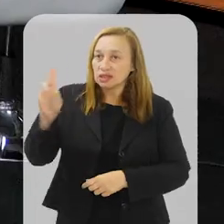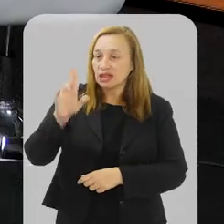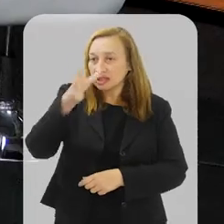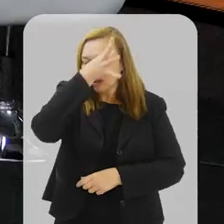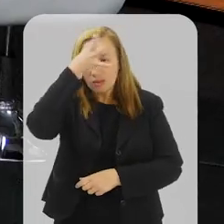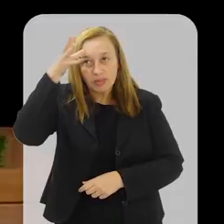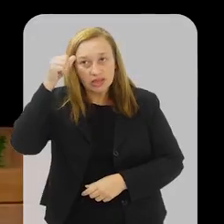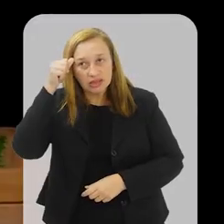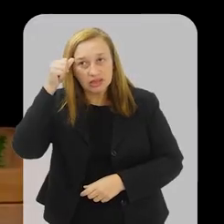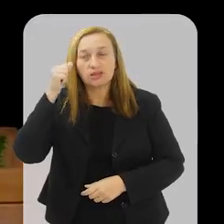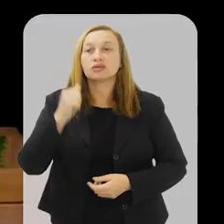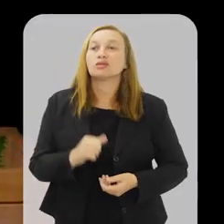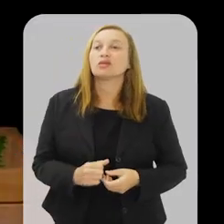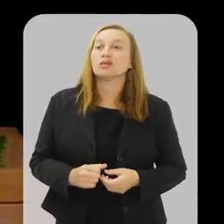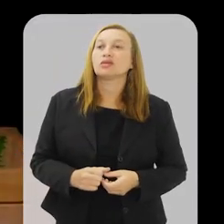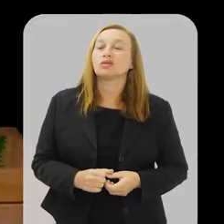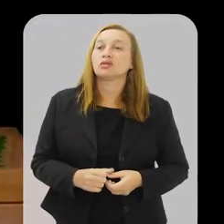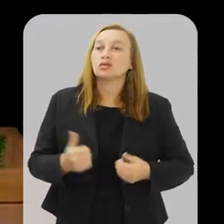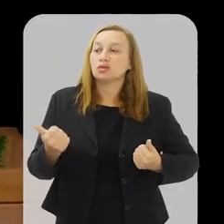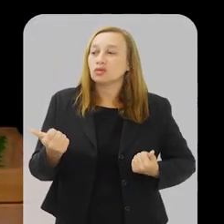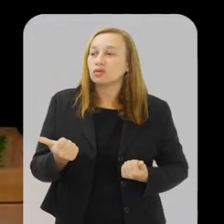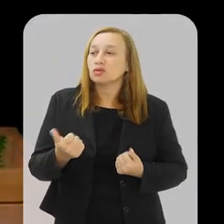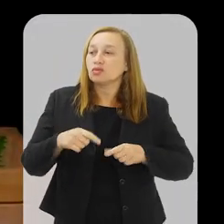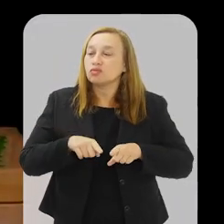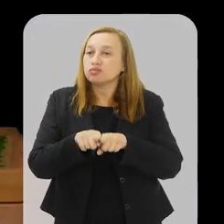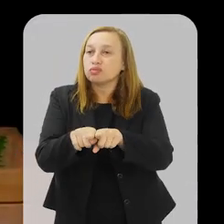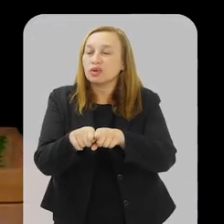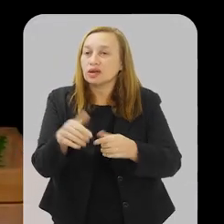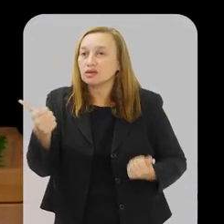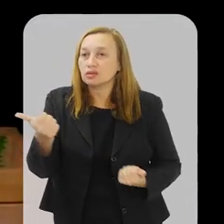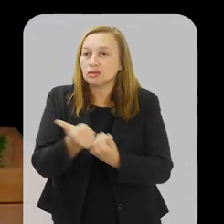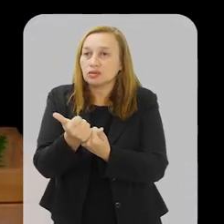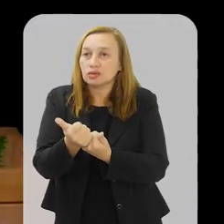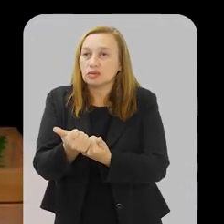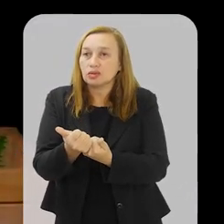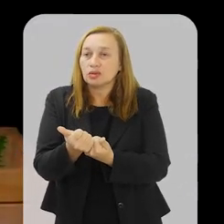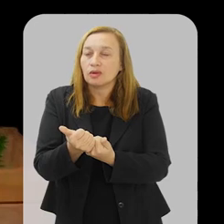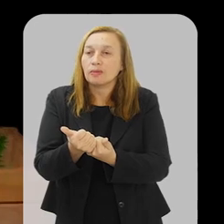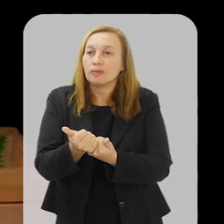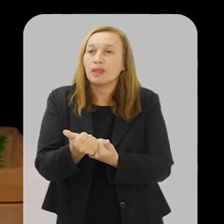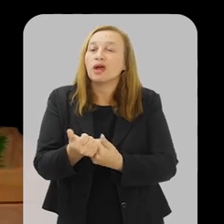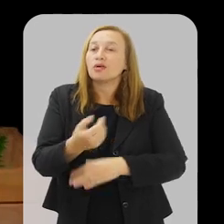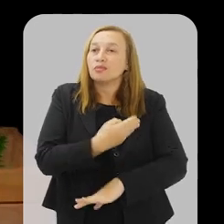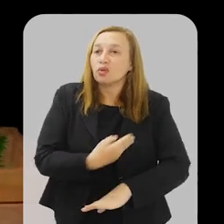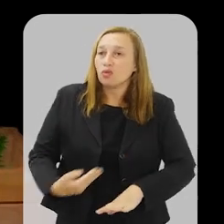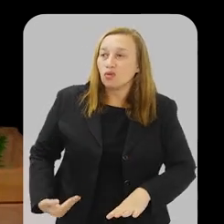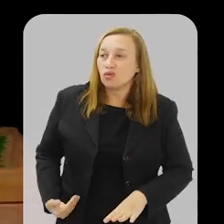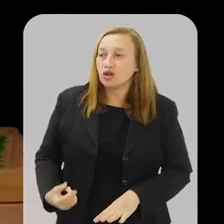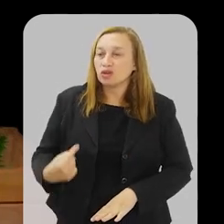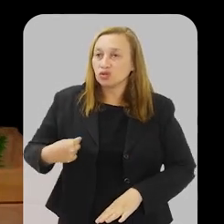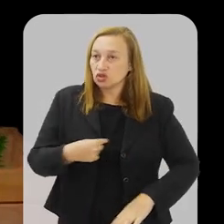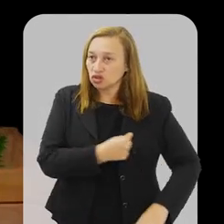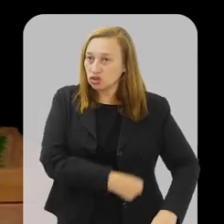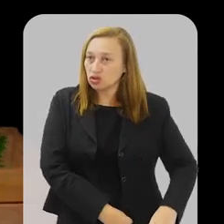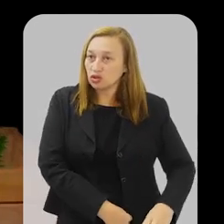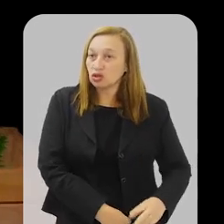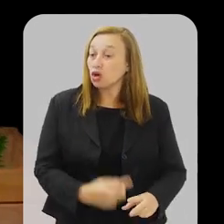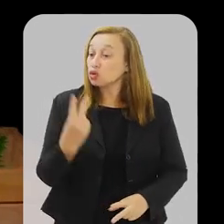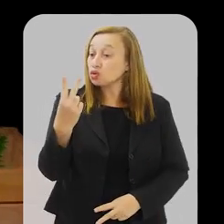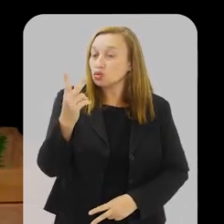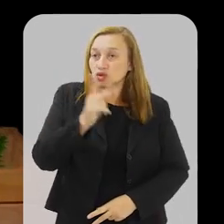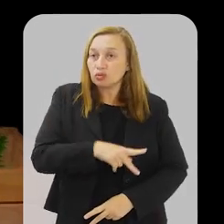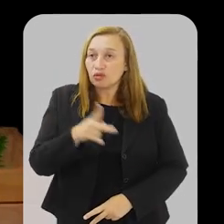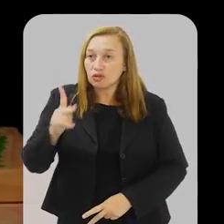Universidade do Amazonas eh num Tero de cooperação cedendo e bancado pelo pelo